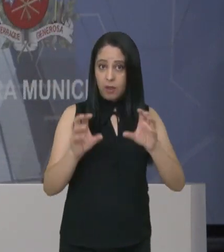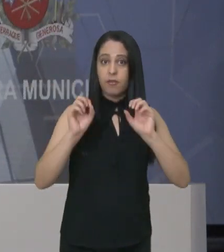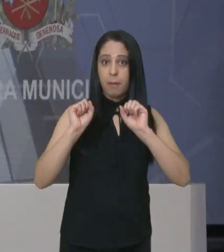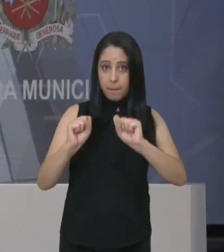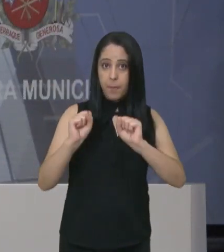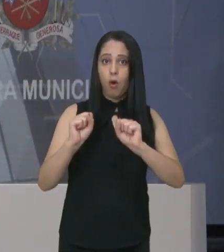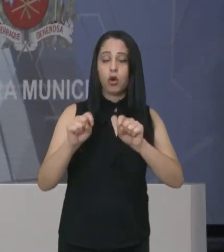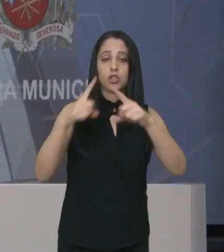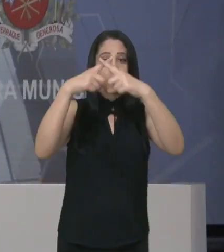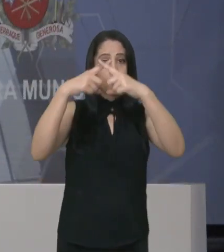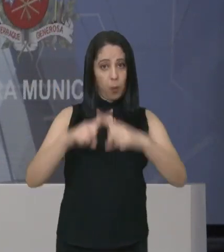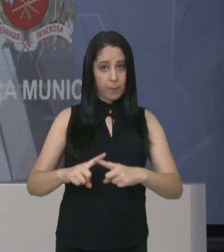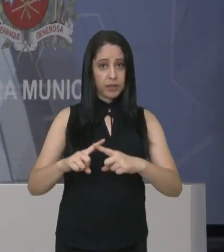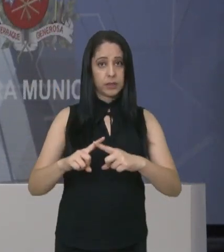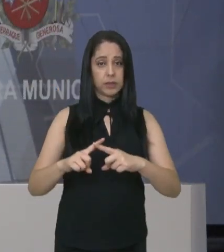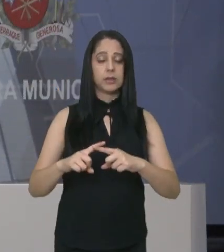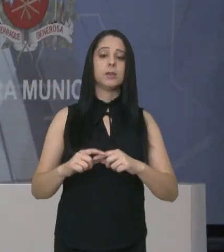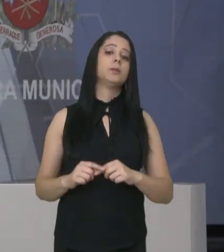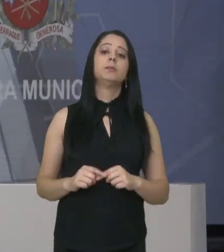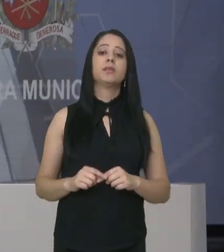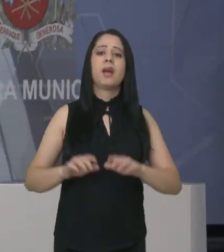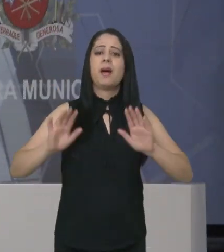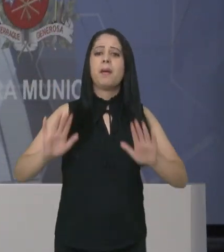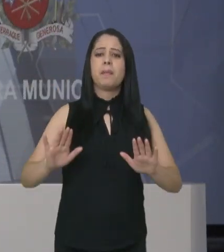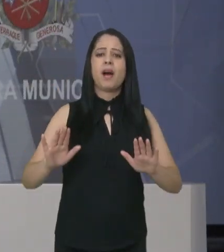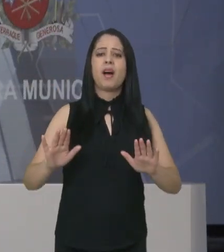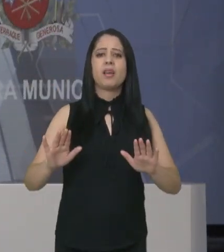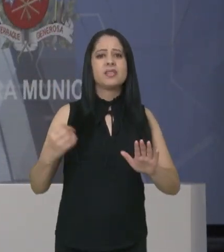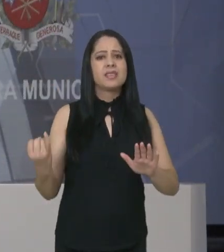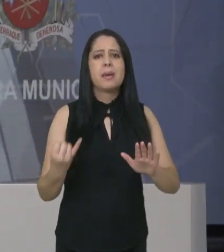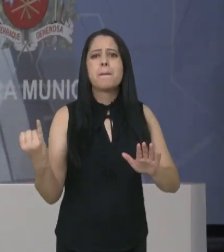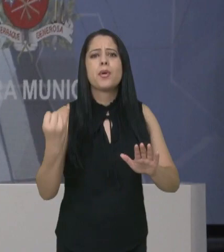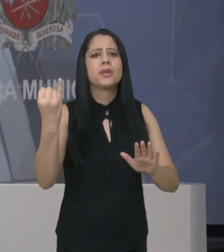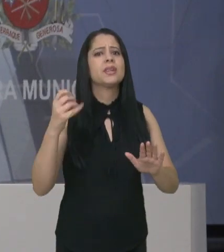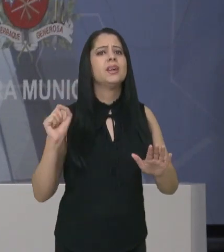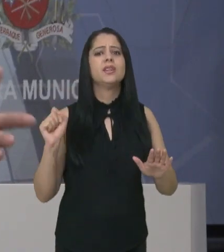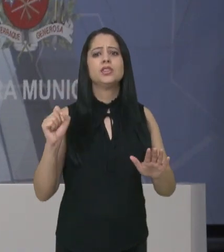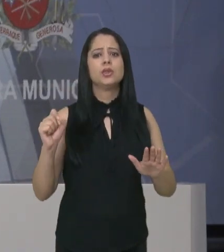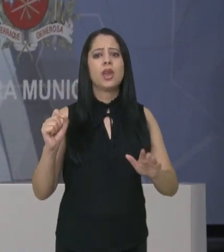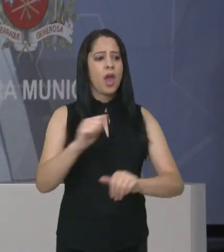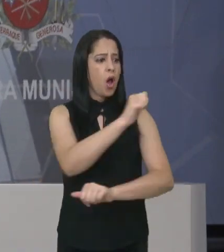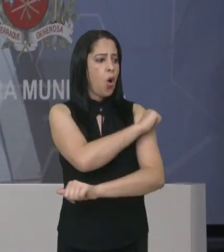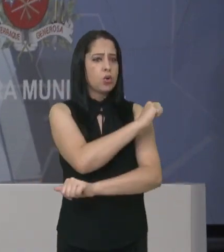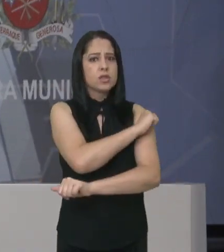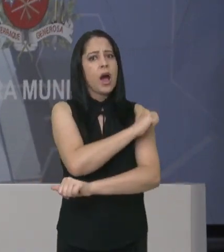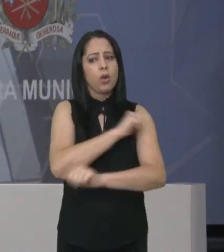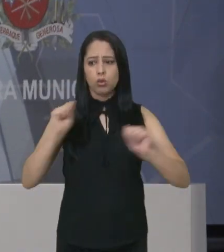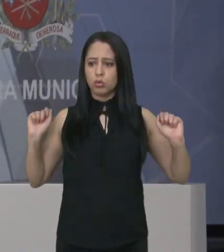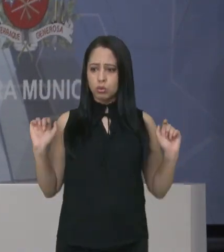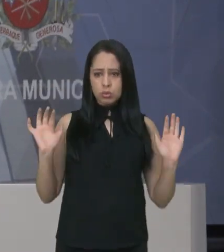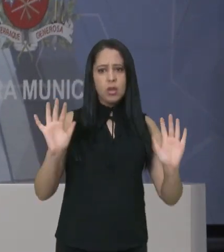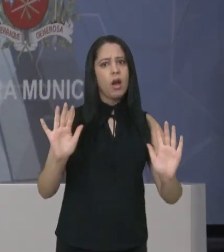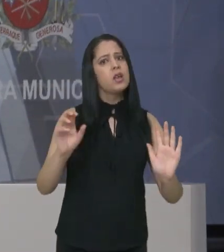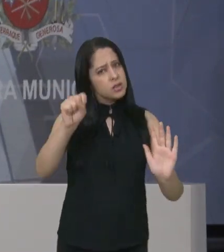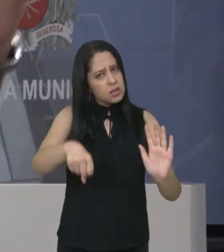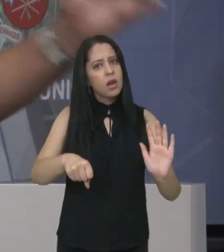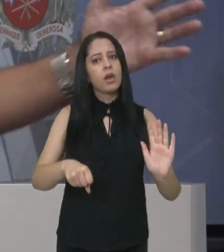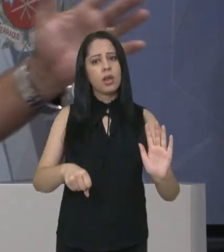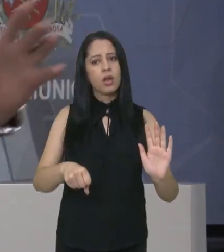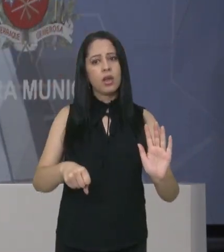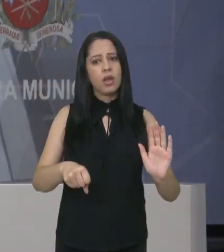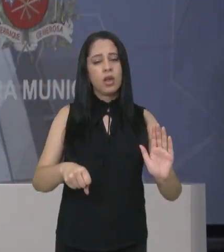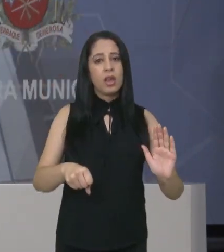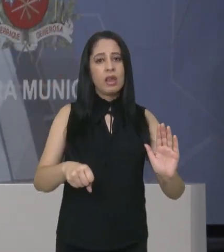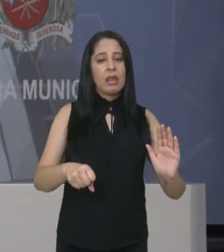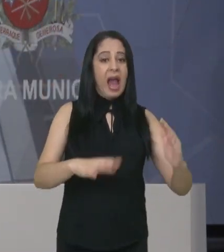sediar esse evento, mas é de extrema importância que os alunos possam participar desse momento. As